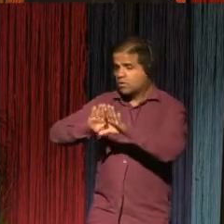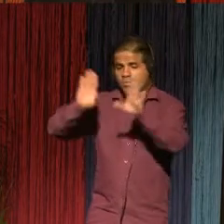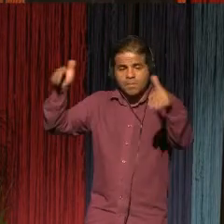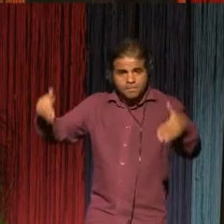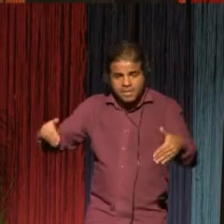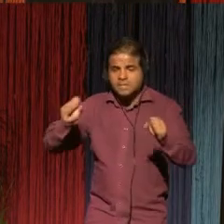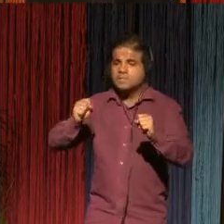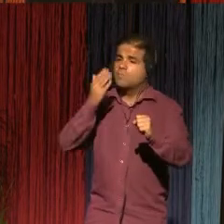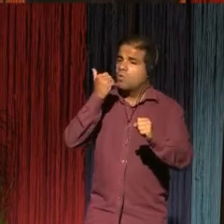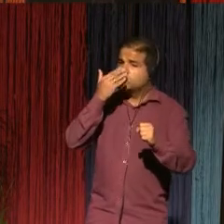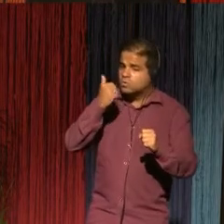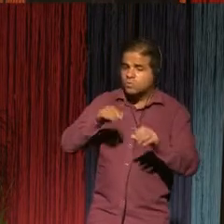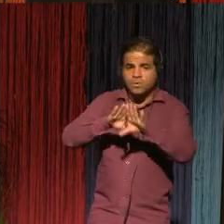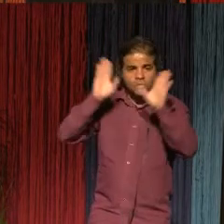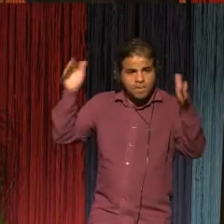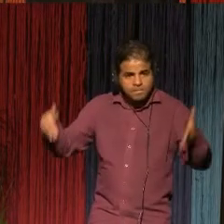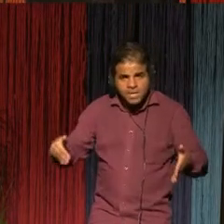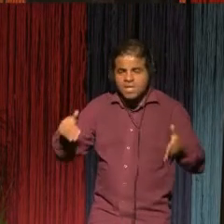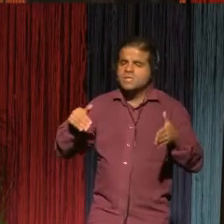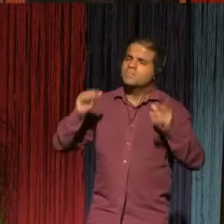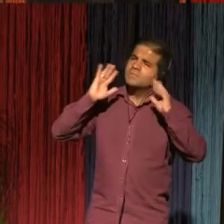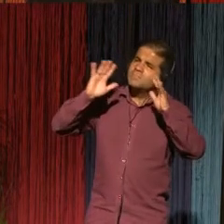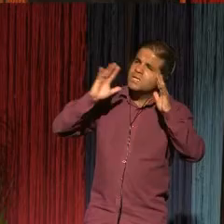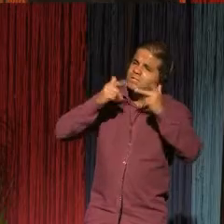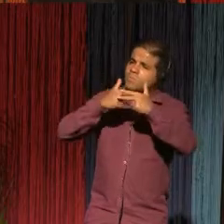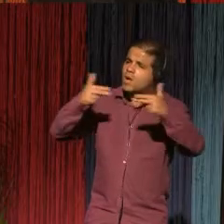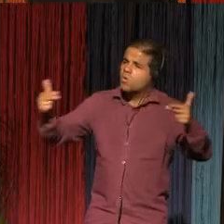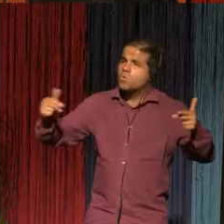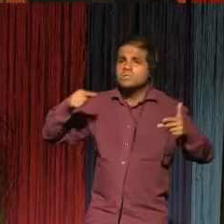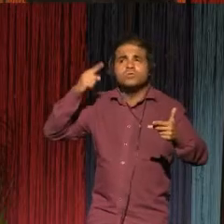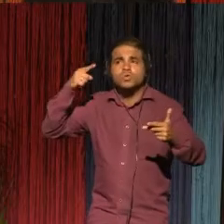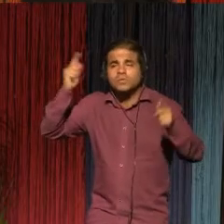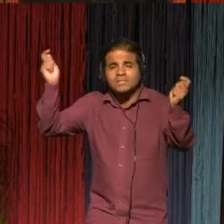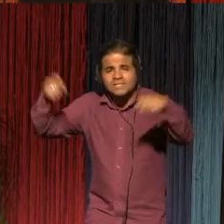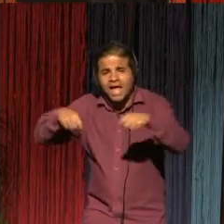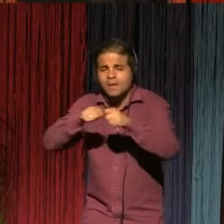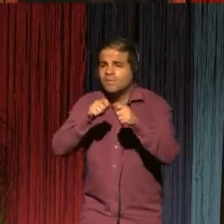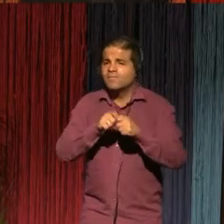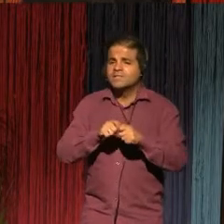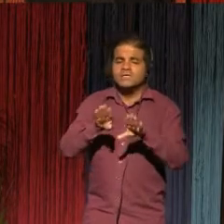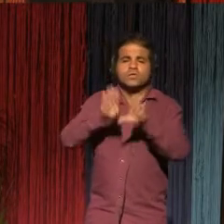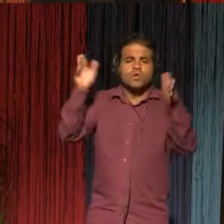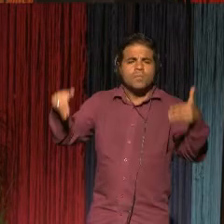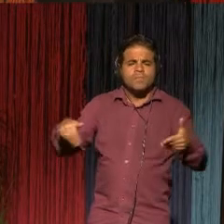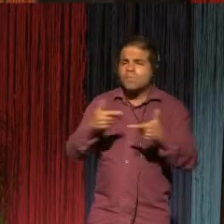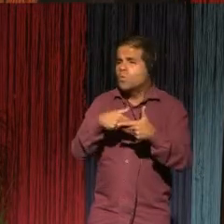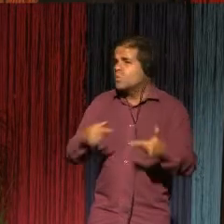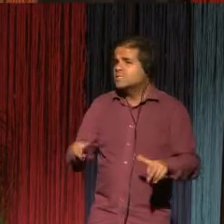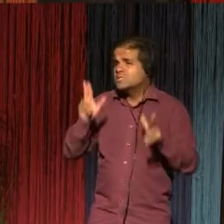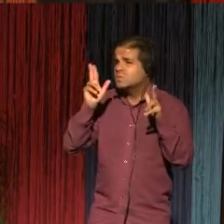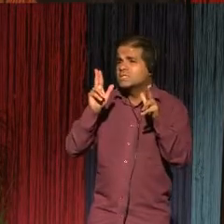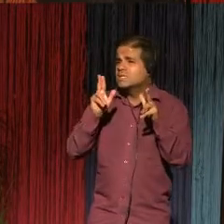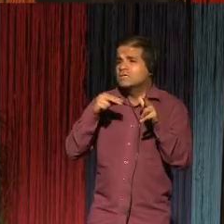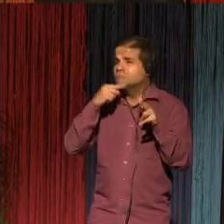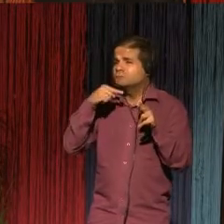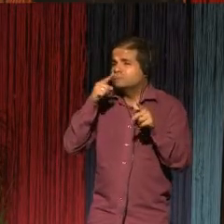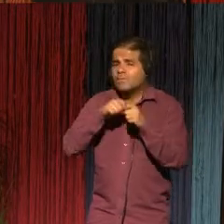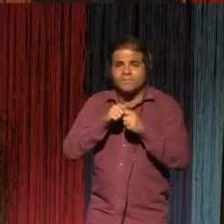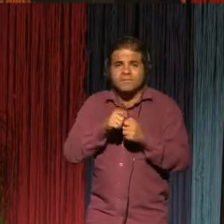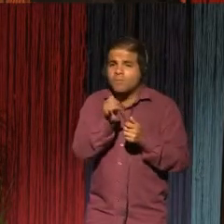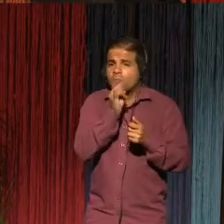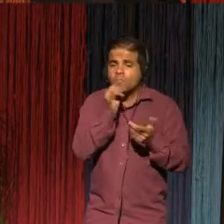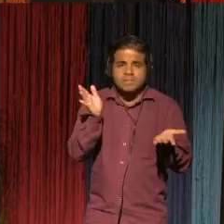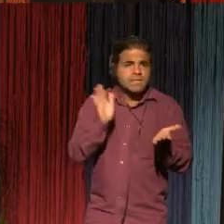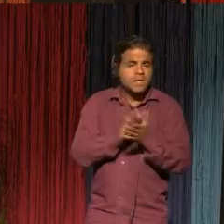pode comer na mesa, mas pense em alguma coisa doida que você poderia fazer com uma mesa, coisa incomum que você poderia fazer com uma mesa. Por